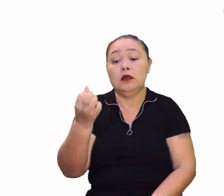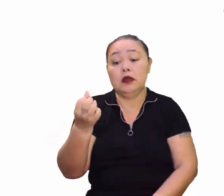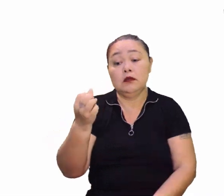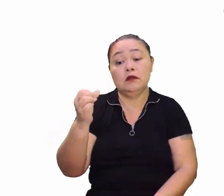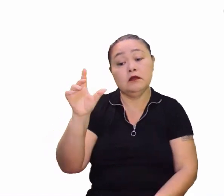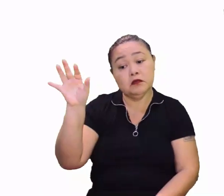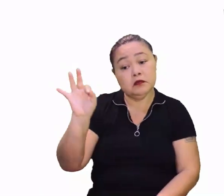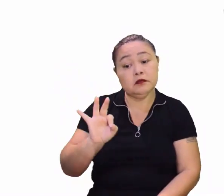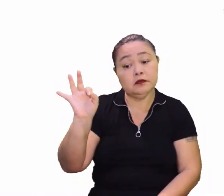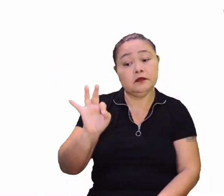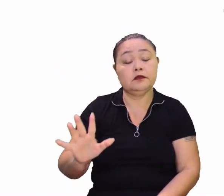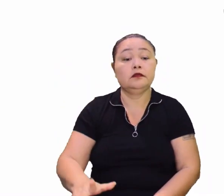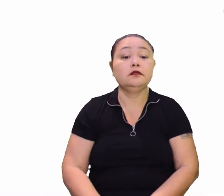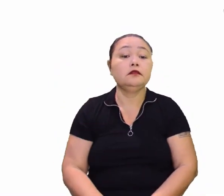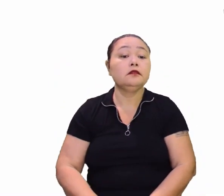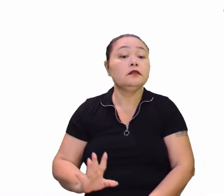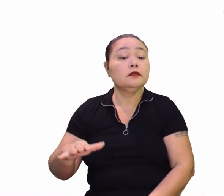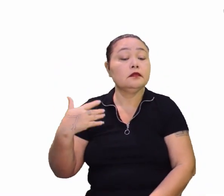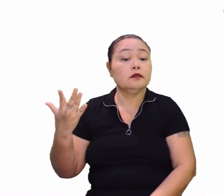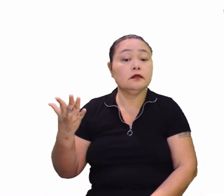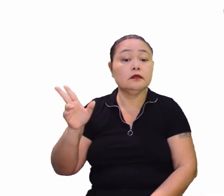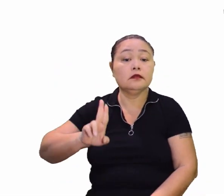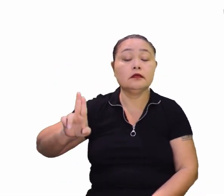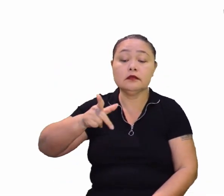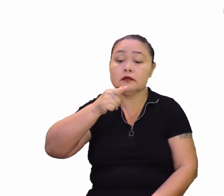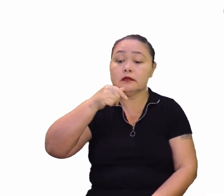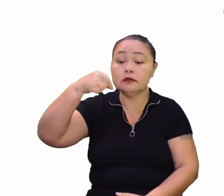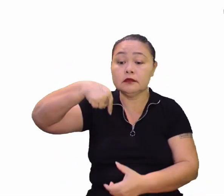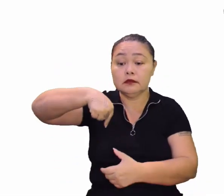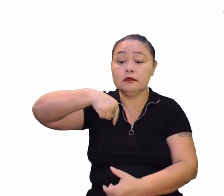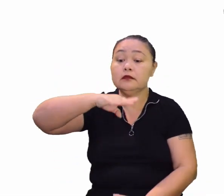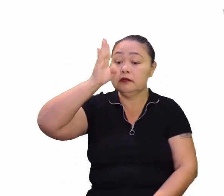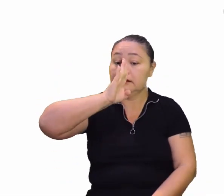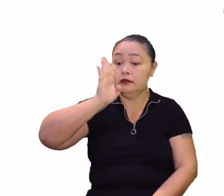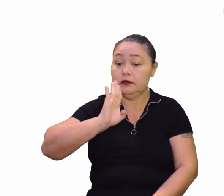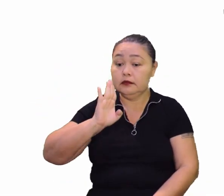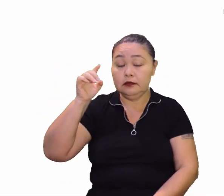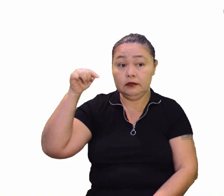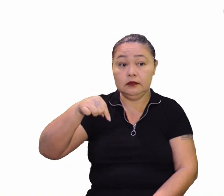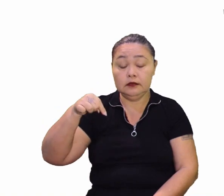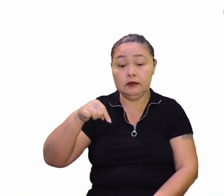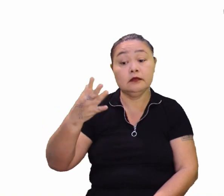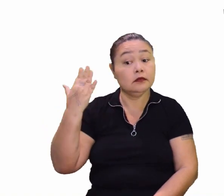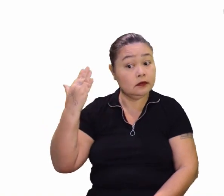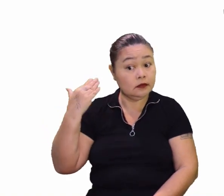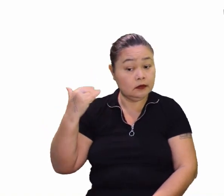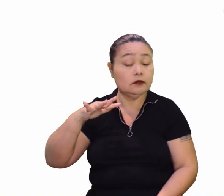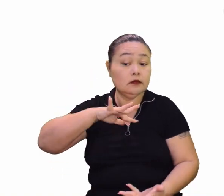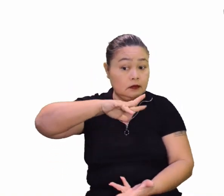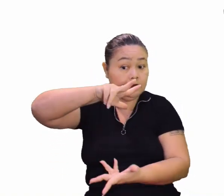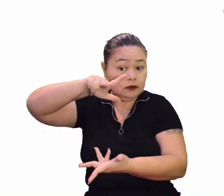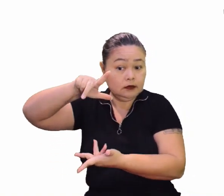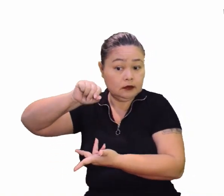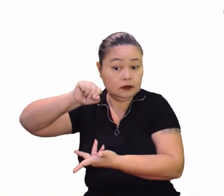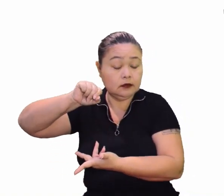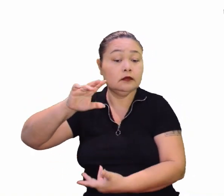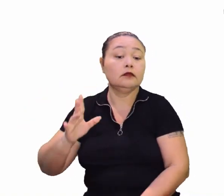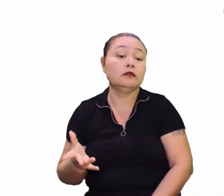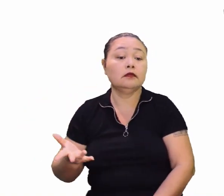Exato. Então, olha só. Consumo de água no Brasil. Agora, trazendo para o Brasil. A gente viu a nível mundial.